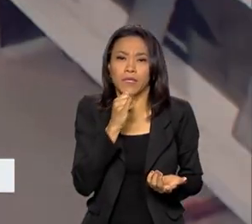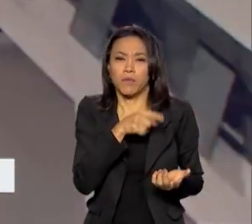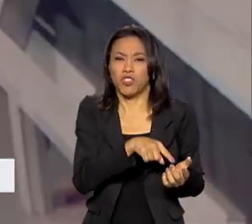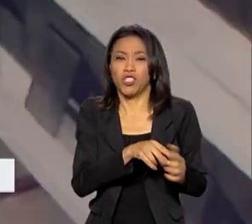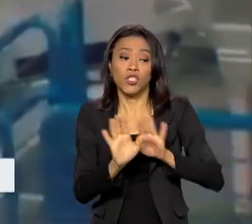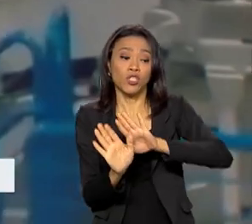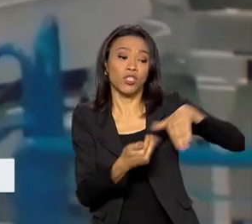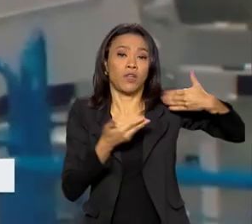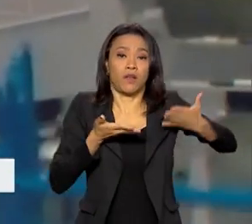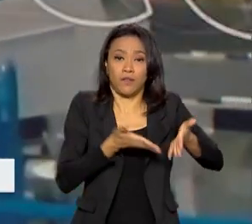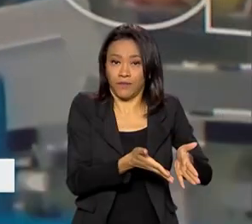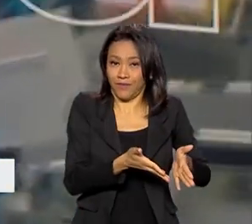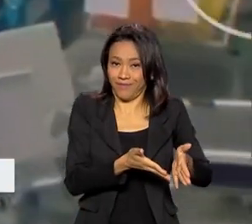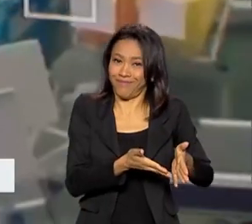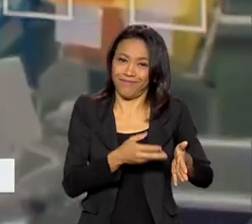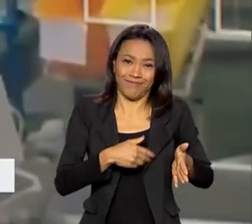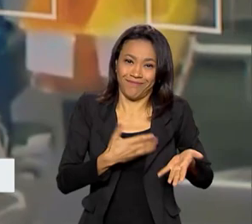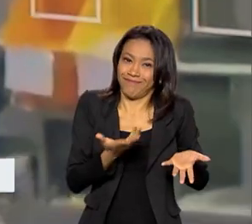regressão desse modal.